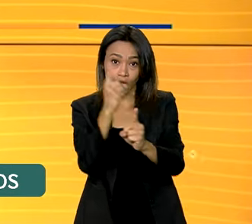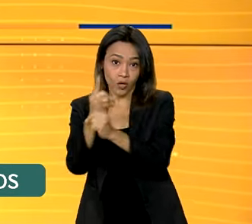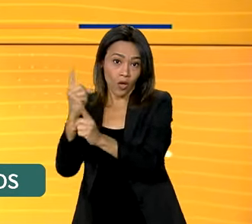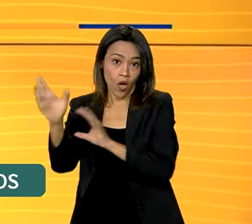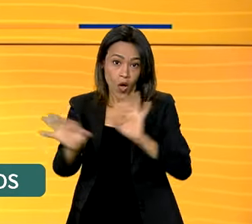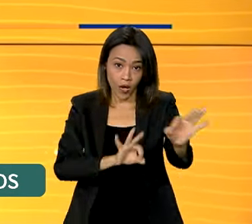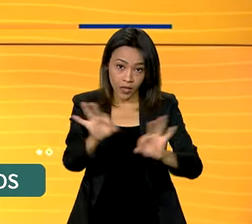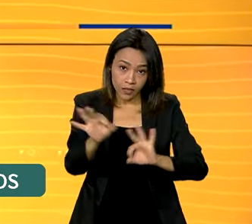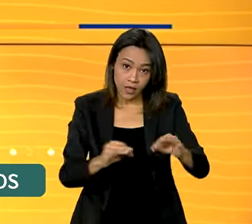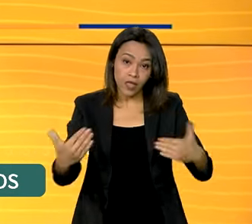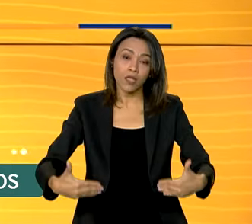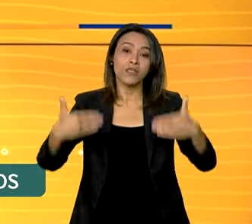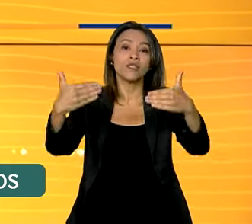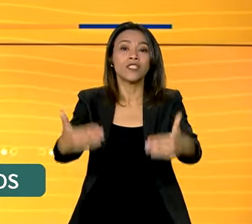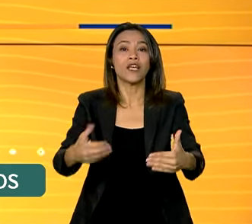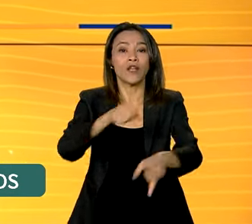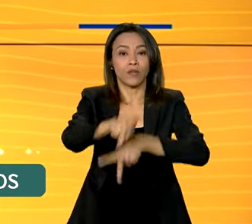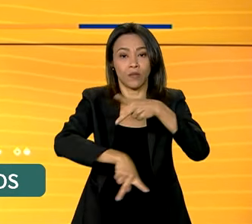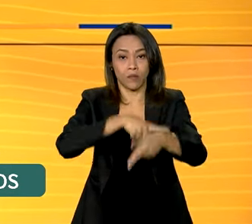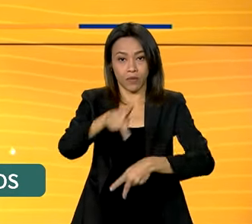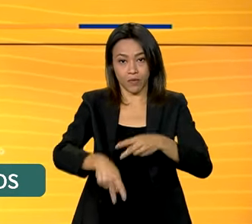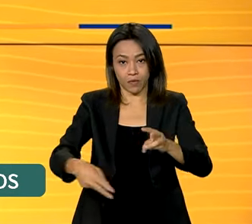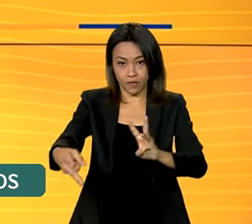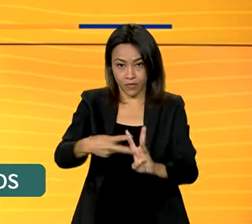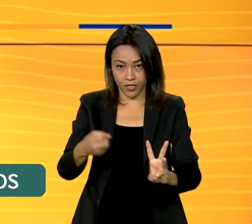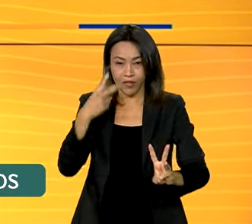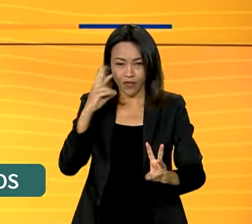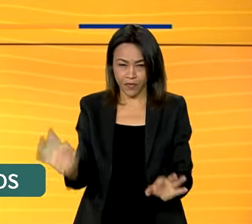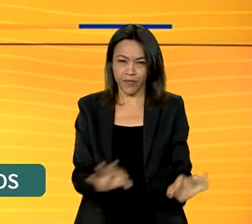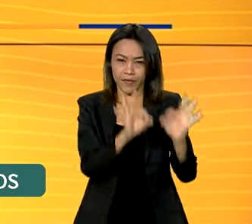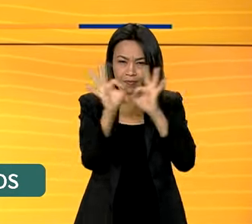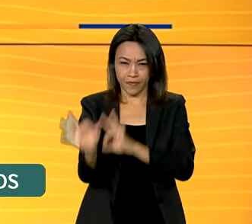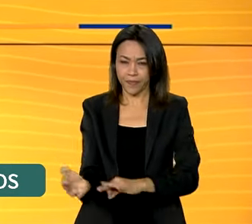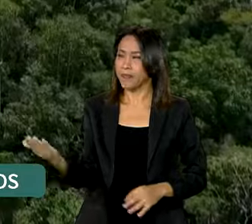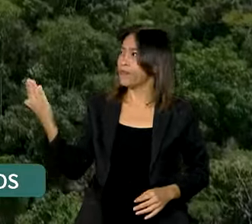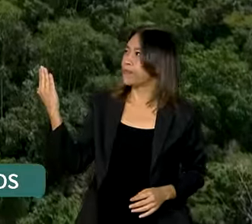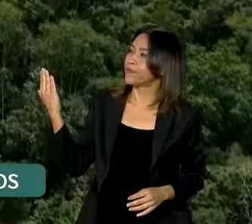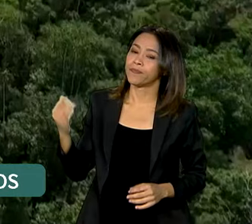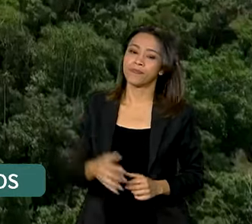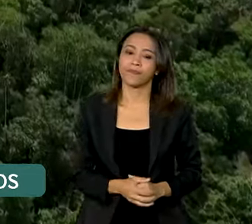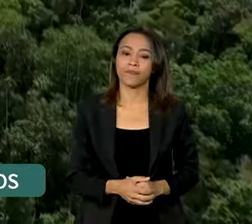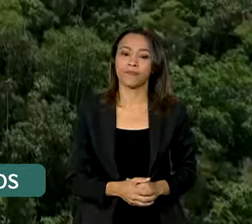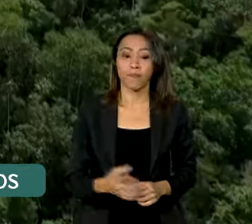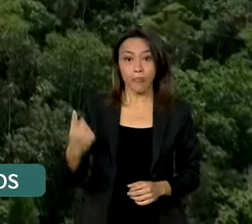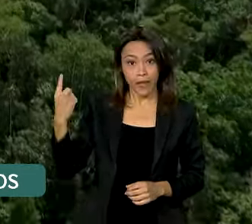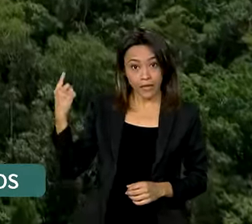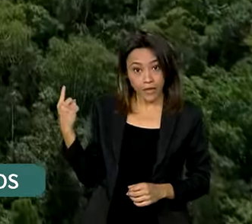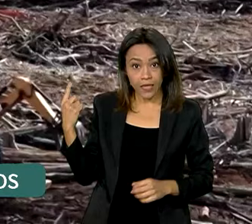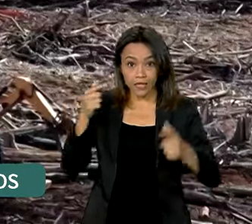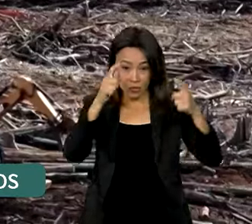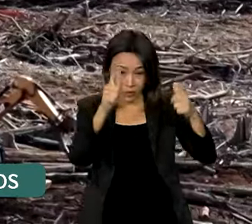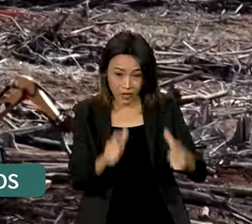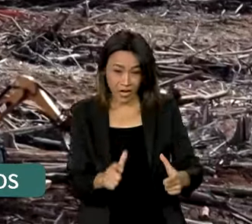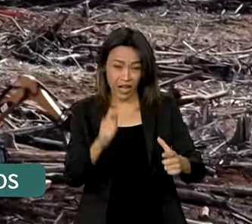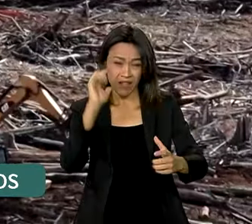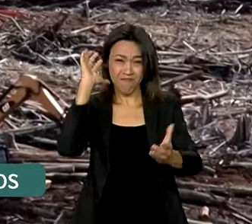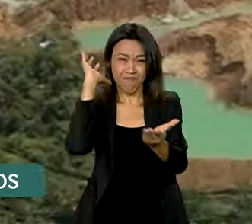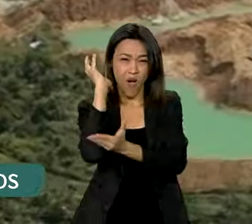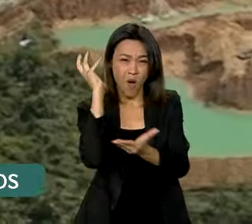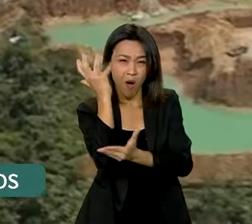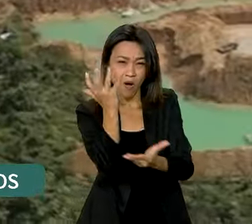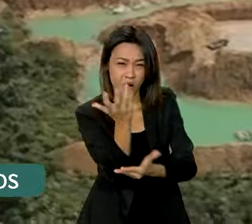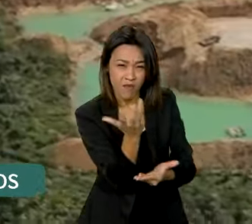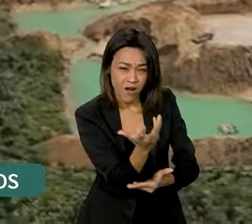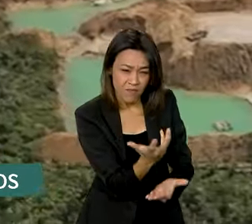dos Povos Indígenas. Vamos ver na reportagem de Graciele Bittencourt. Foi em uma Amazônia massacrada pelo